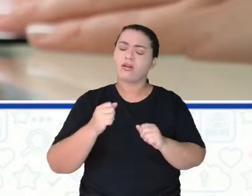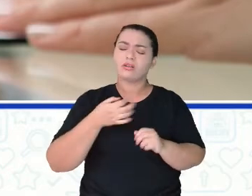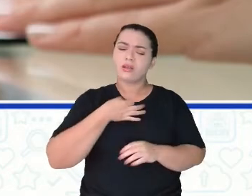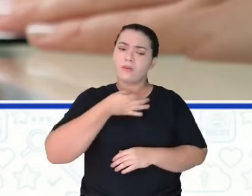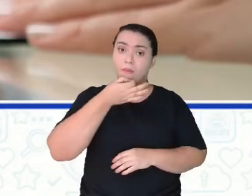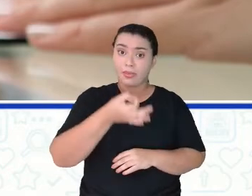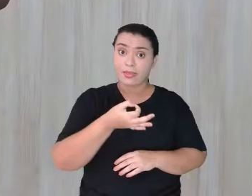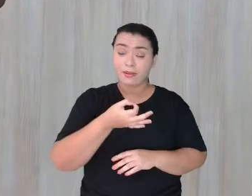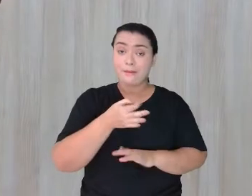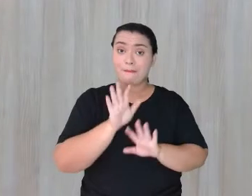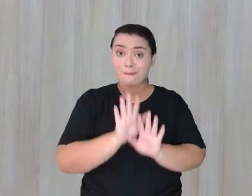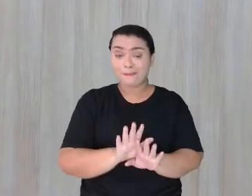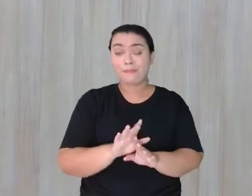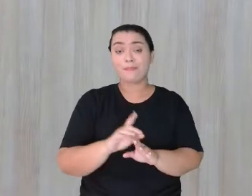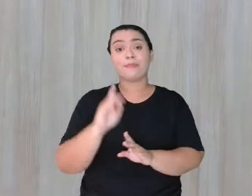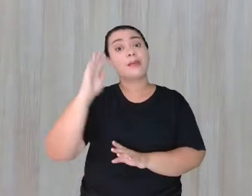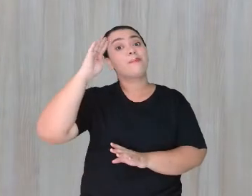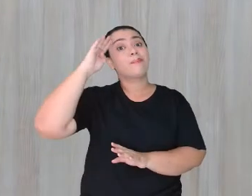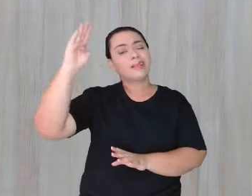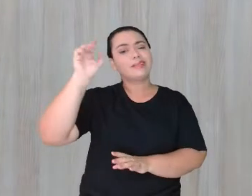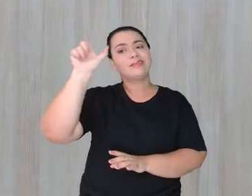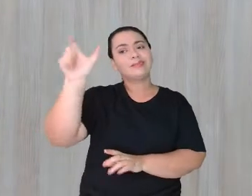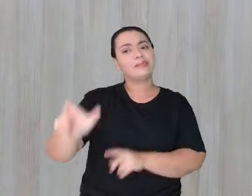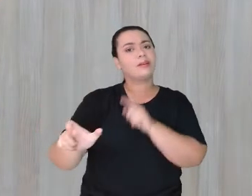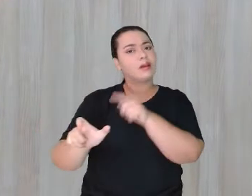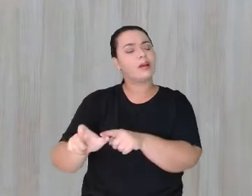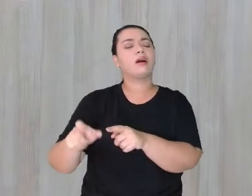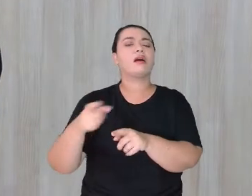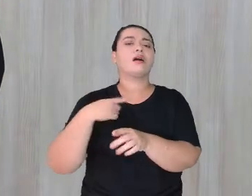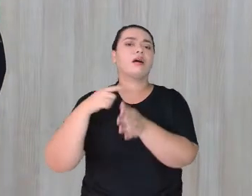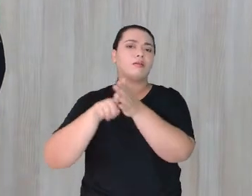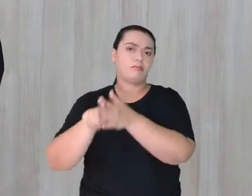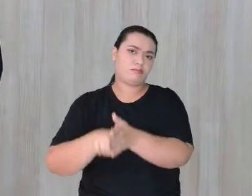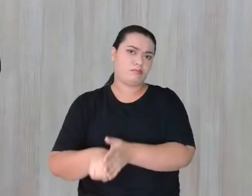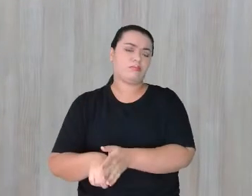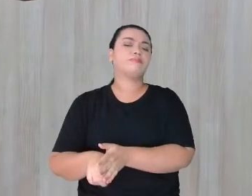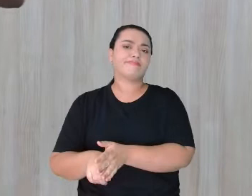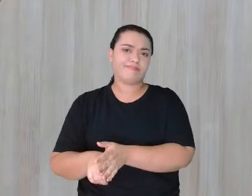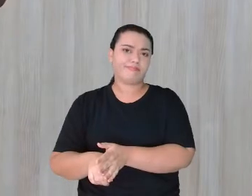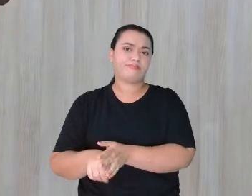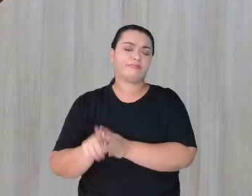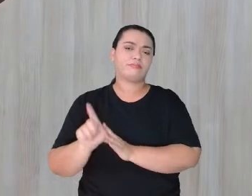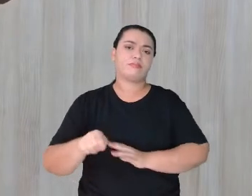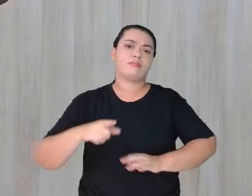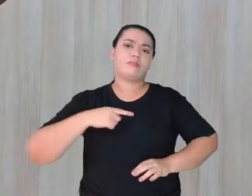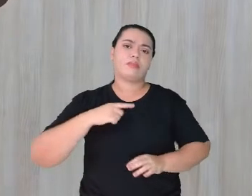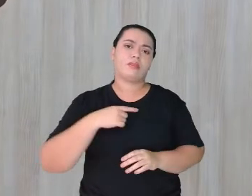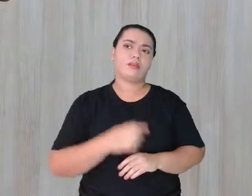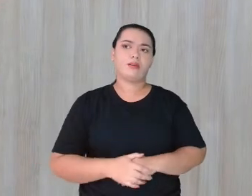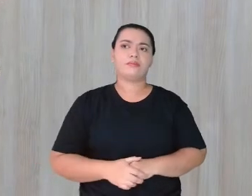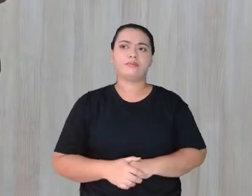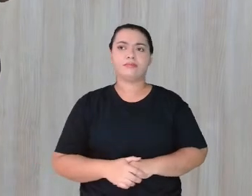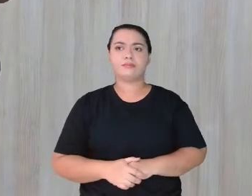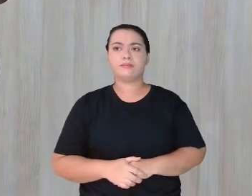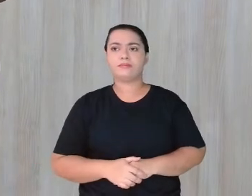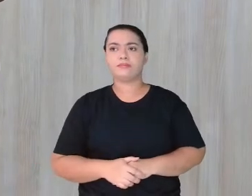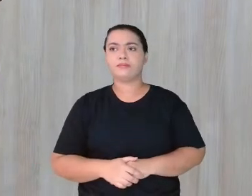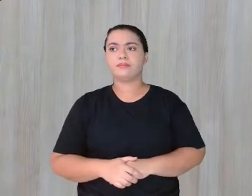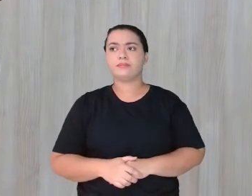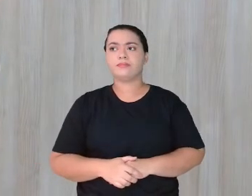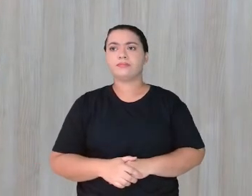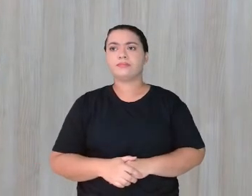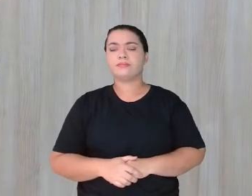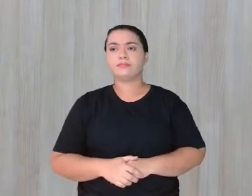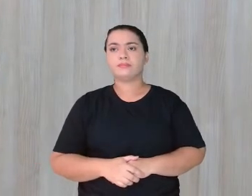Tem. Mas o principal ponto ainda é a coleta de dados, ainda é o fato que aconteceu,